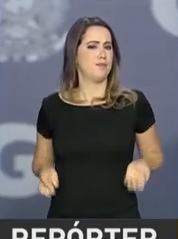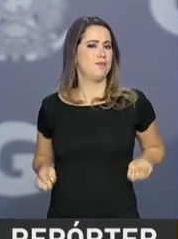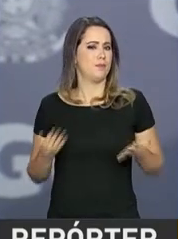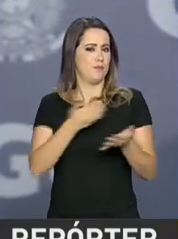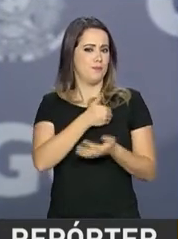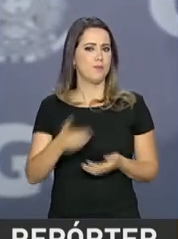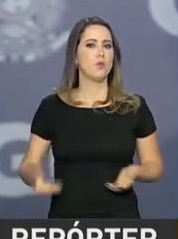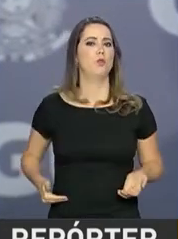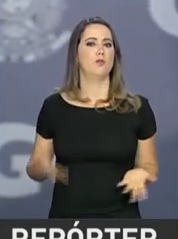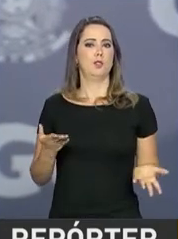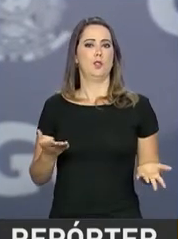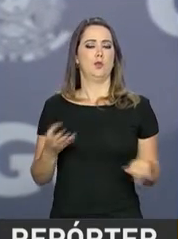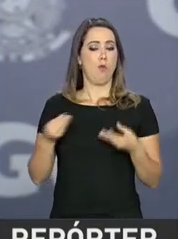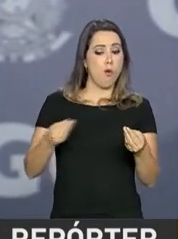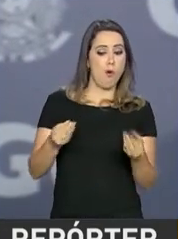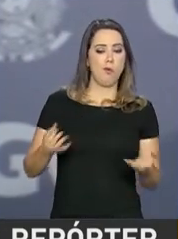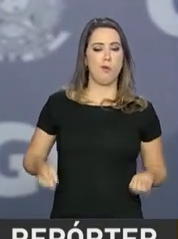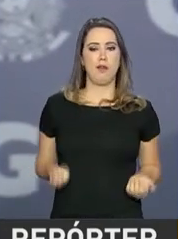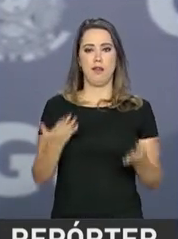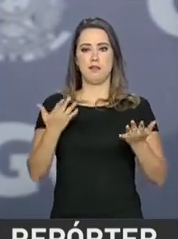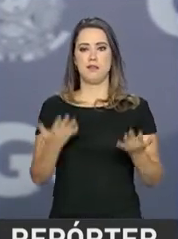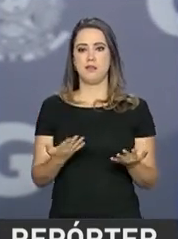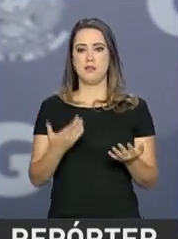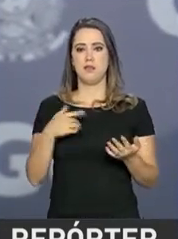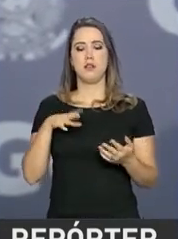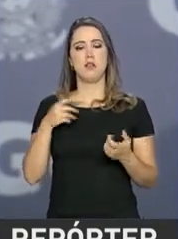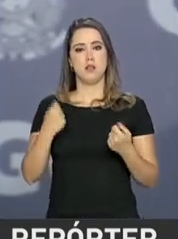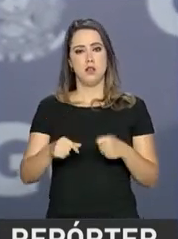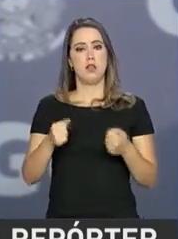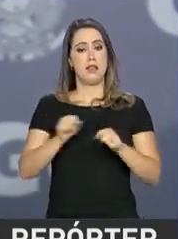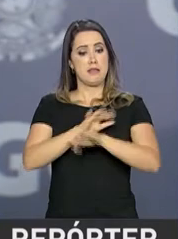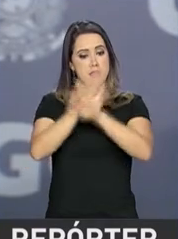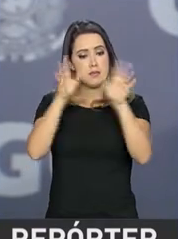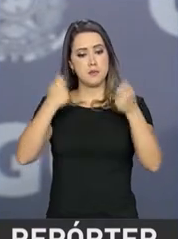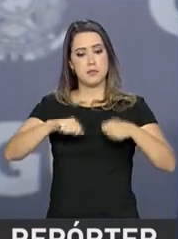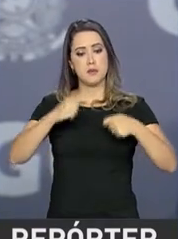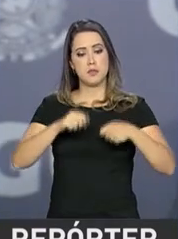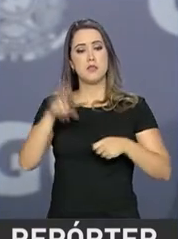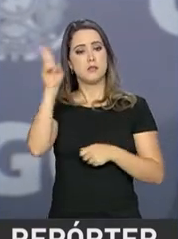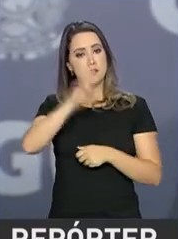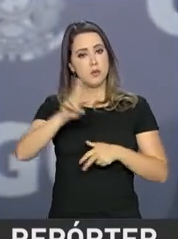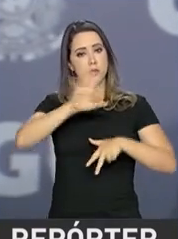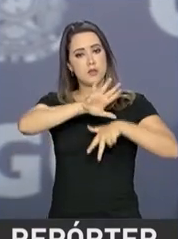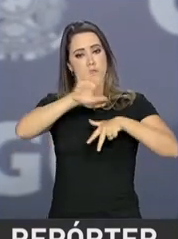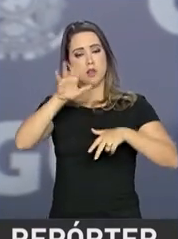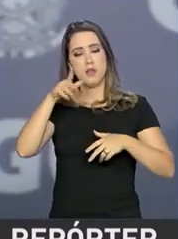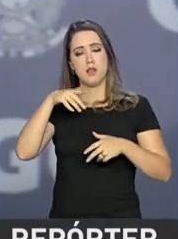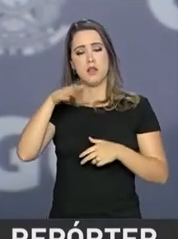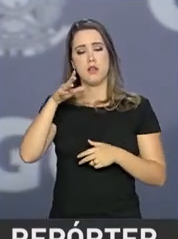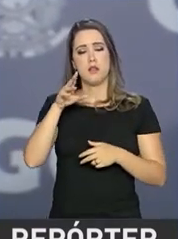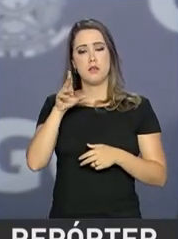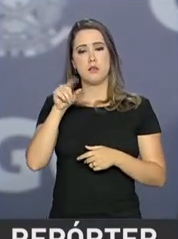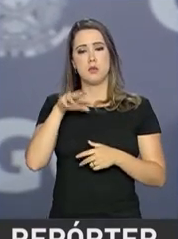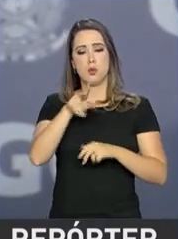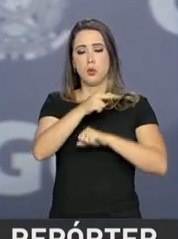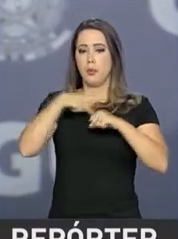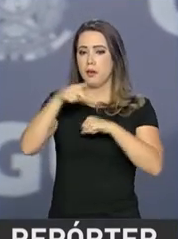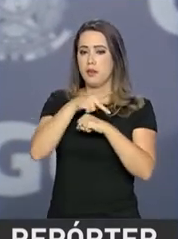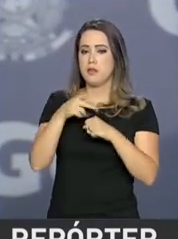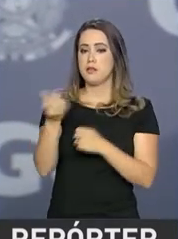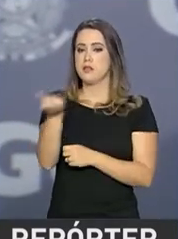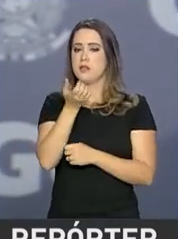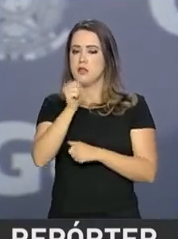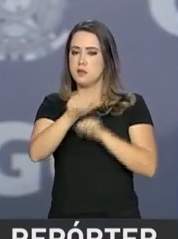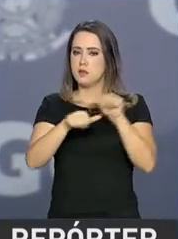ferramenta essencial em qualquer país do mundo todo o país que tentou mudar a sua realidade